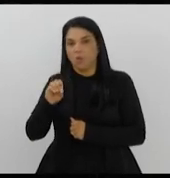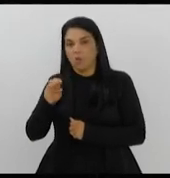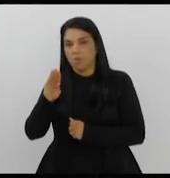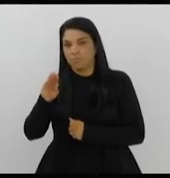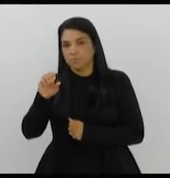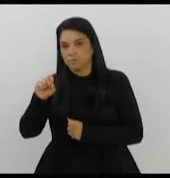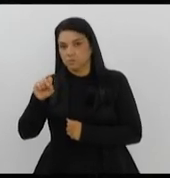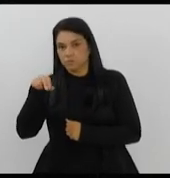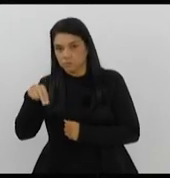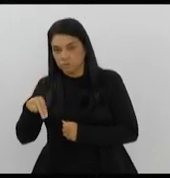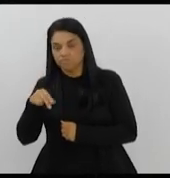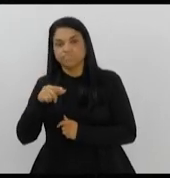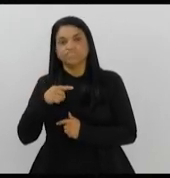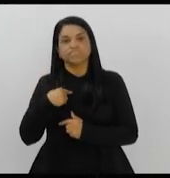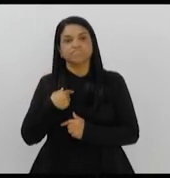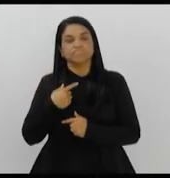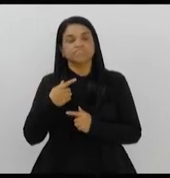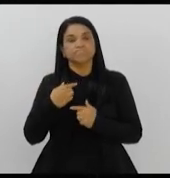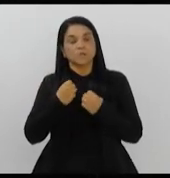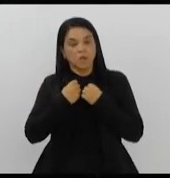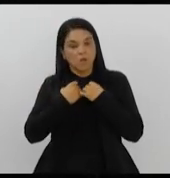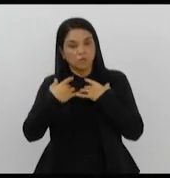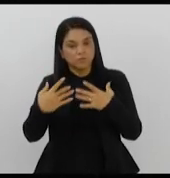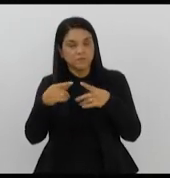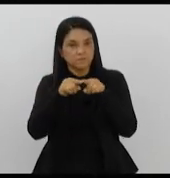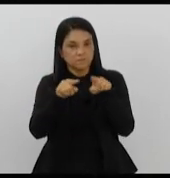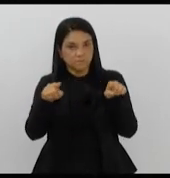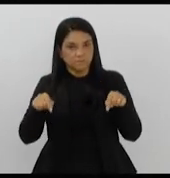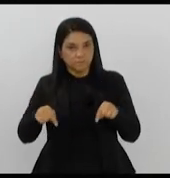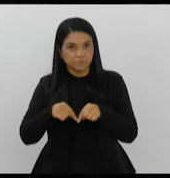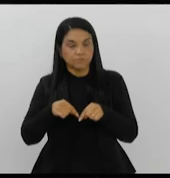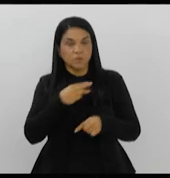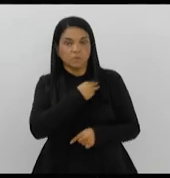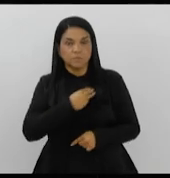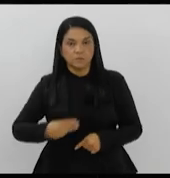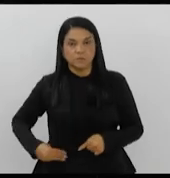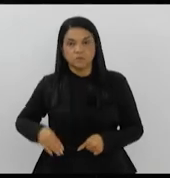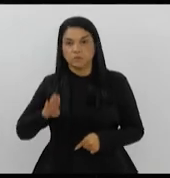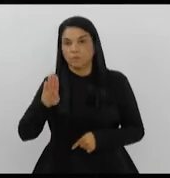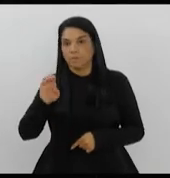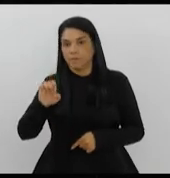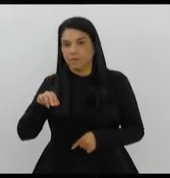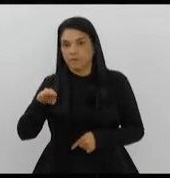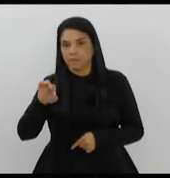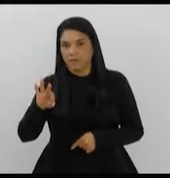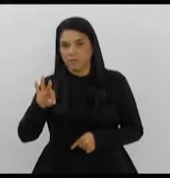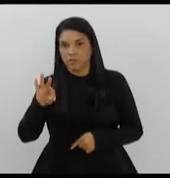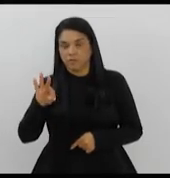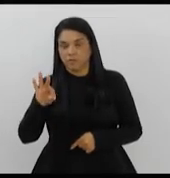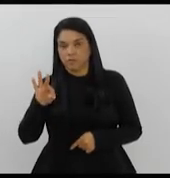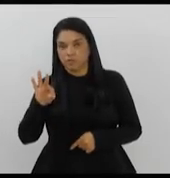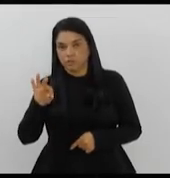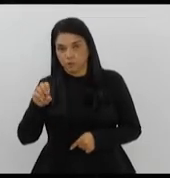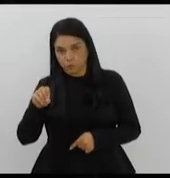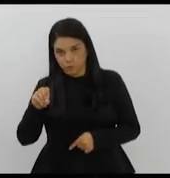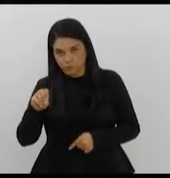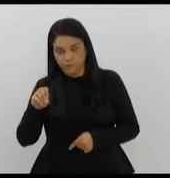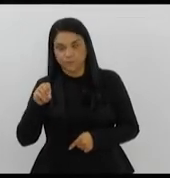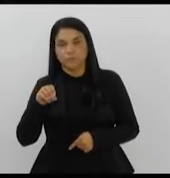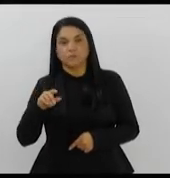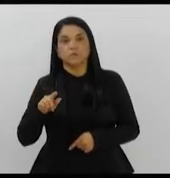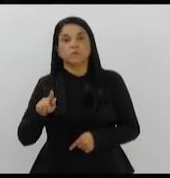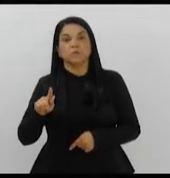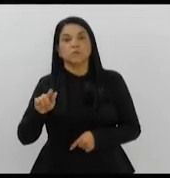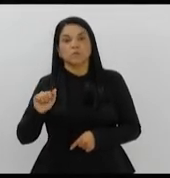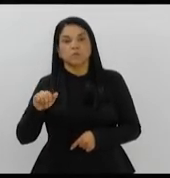Robson, tivemos audiência no gabinete do ministro Benedito Gonçalves e, em apenas